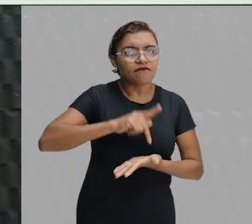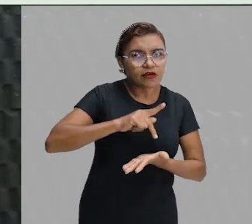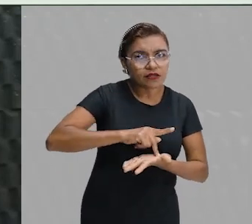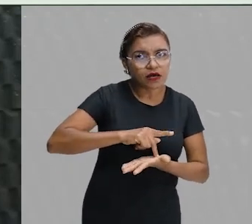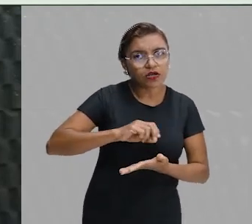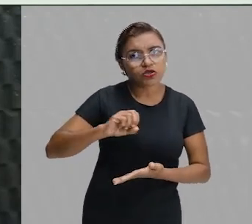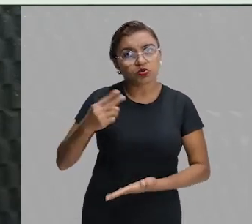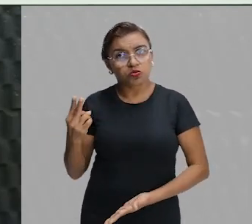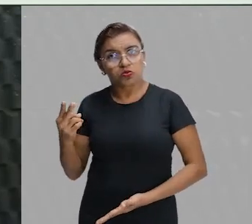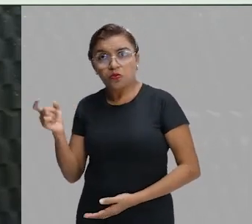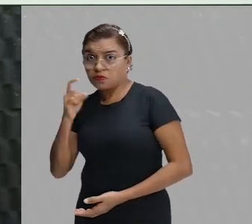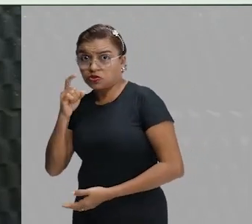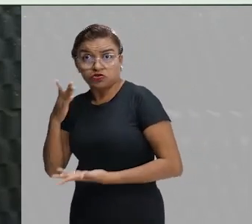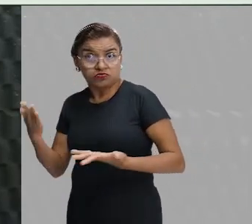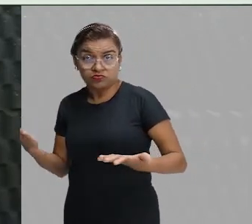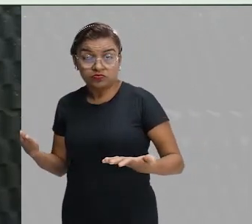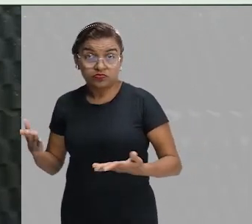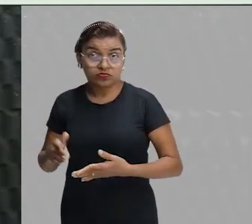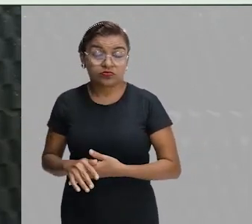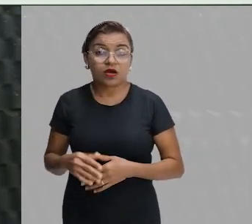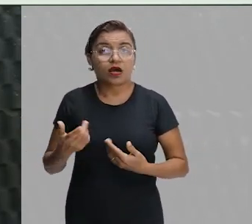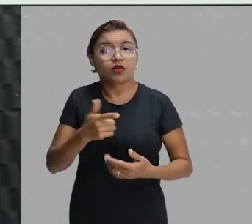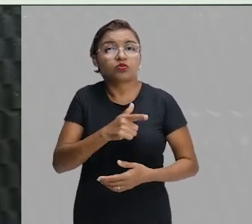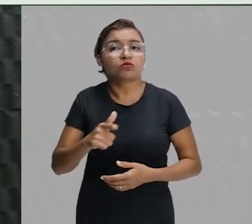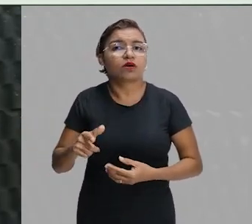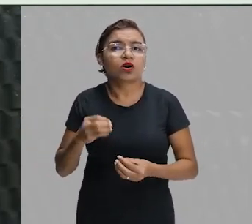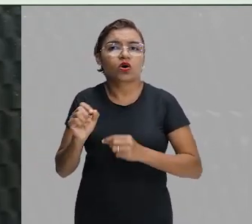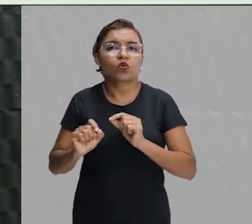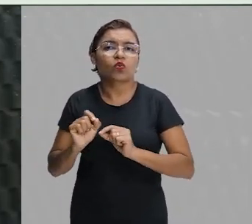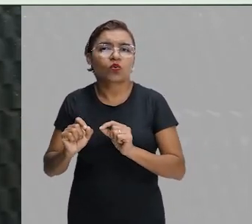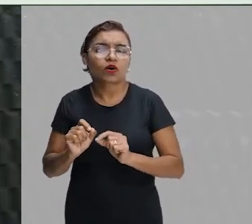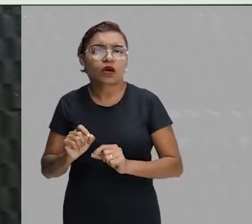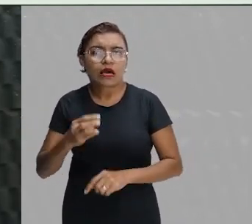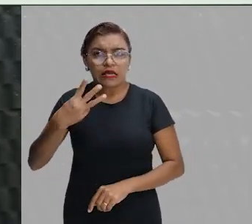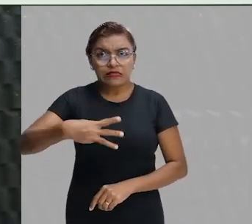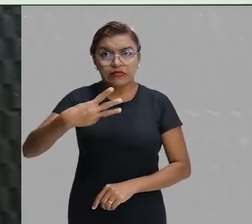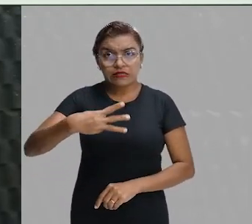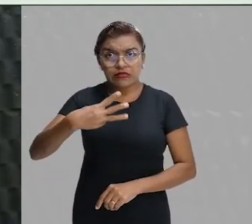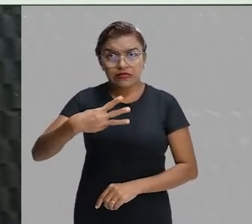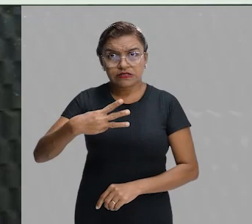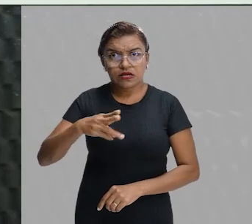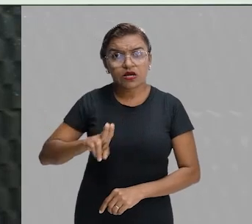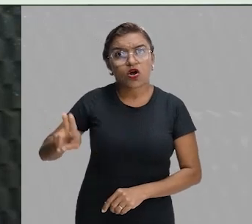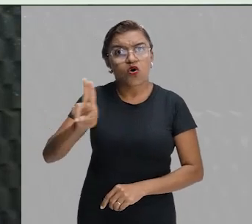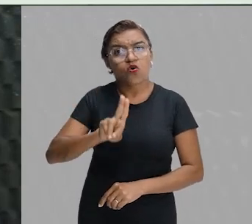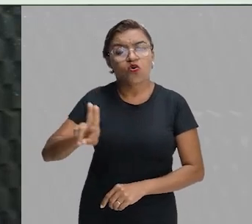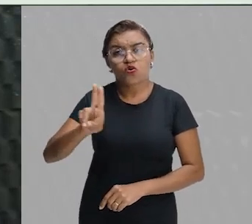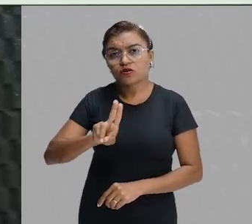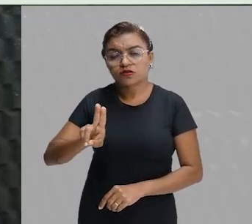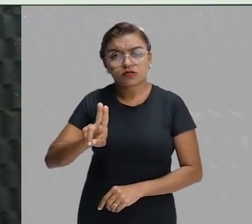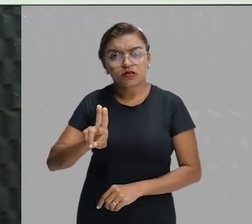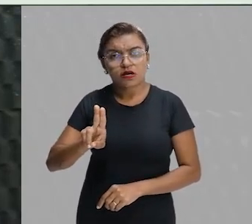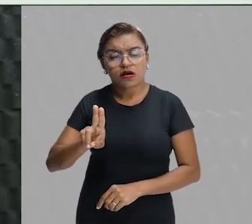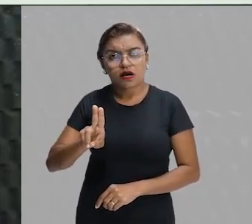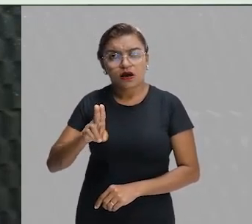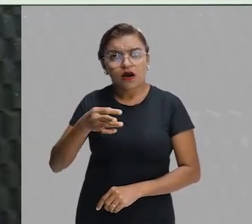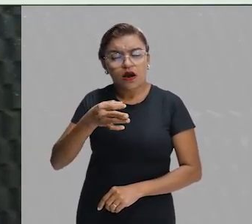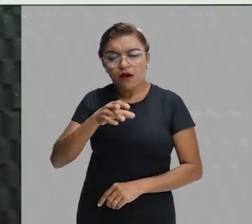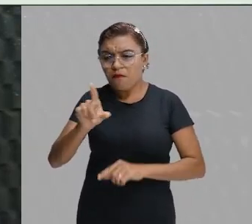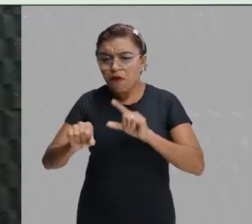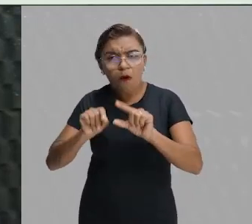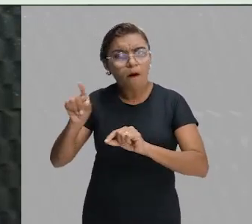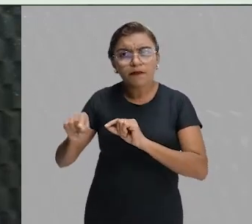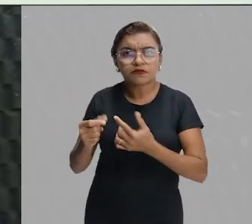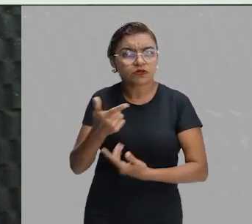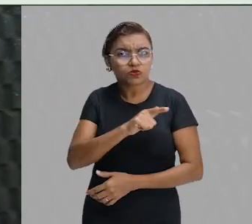não é. Eu não tenho necessariamente ali uma possibilidade de eleger uma terceira condição para este processo. Então, eu preciso ter muito